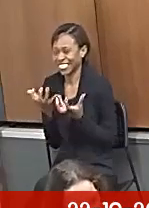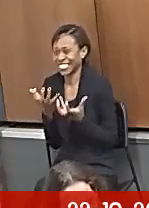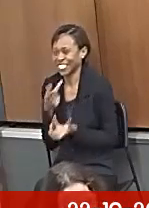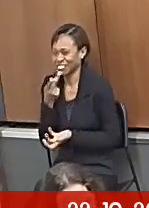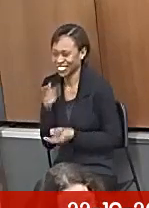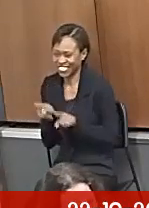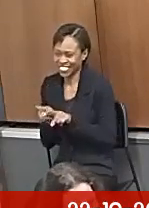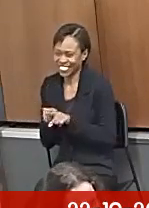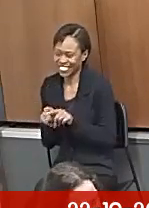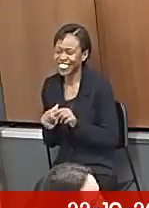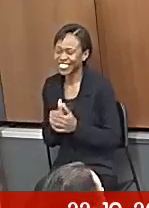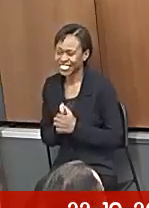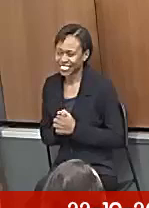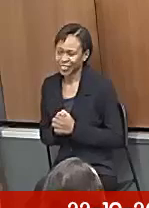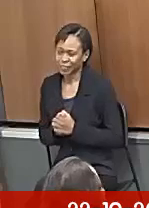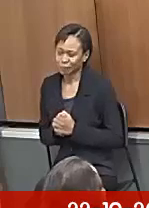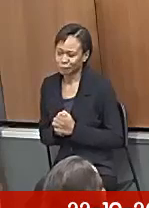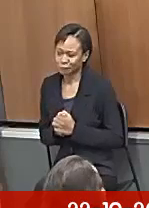Bom.